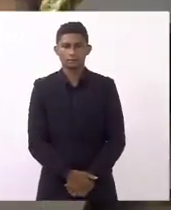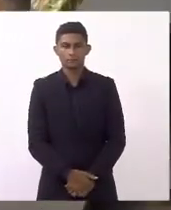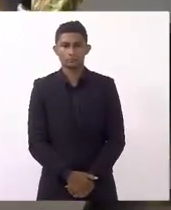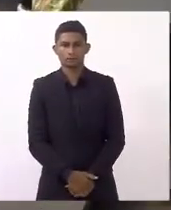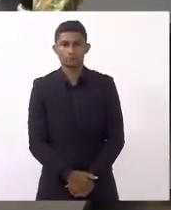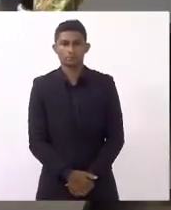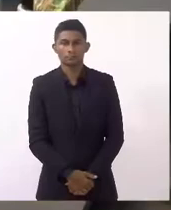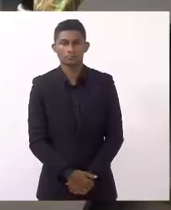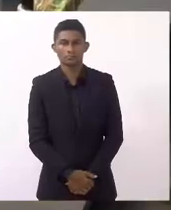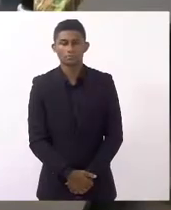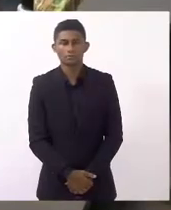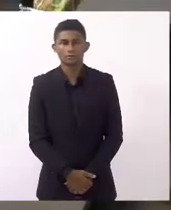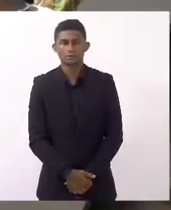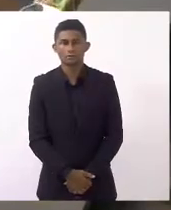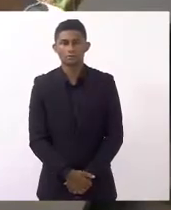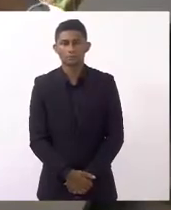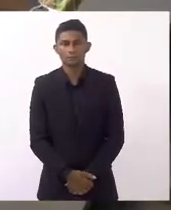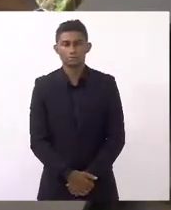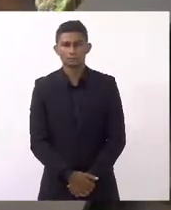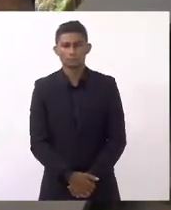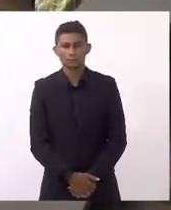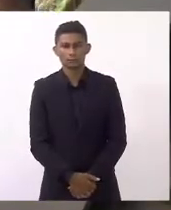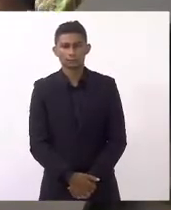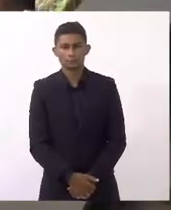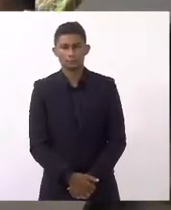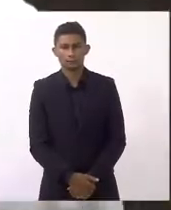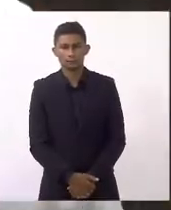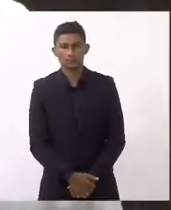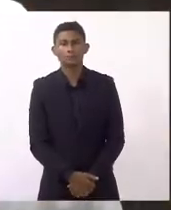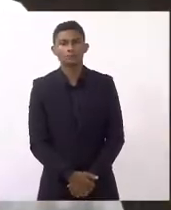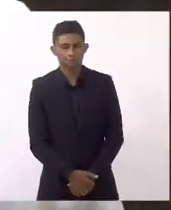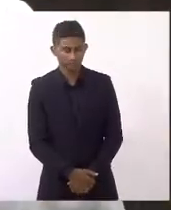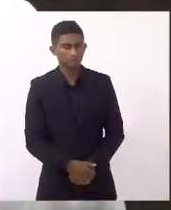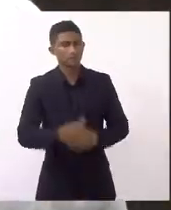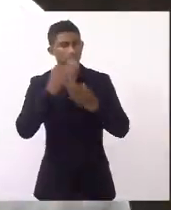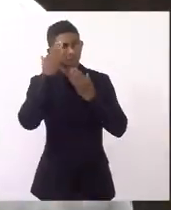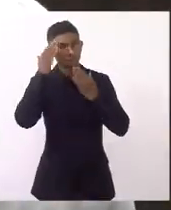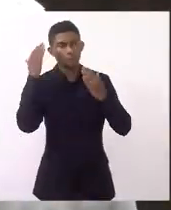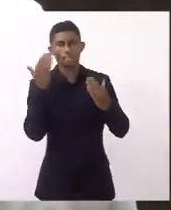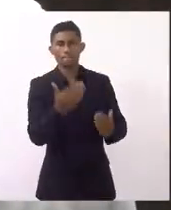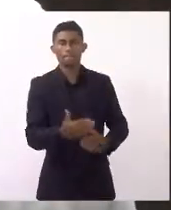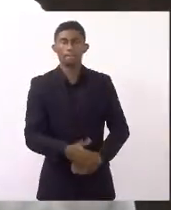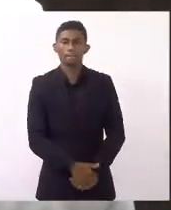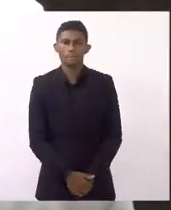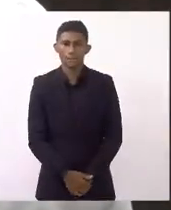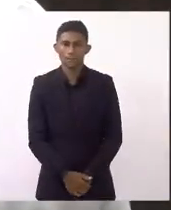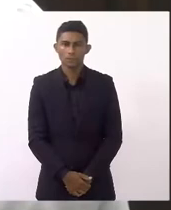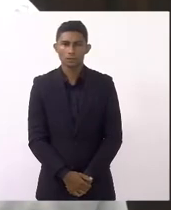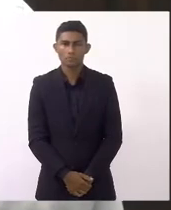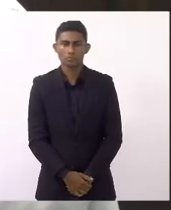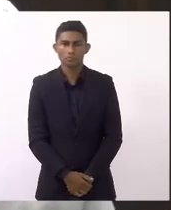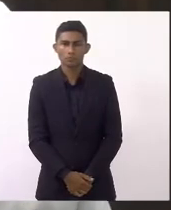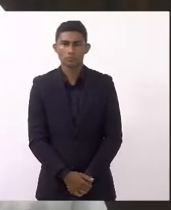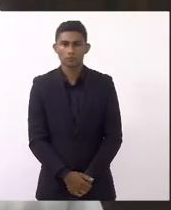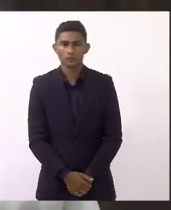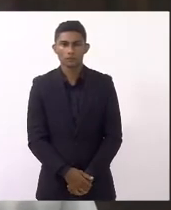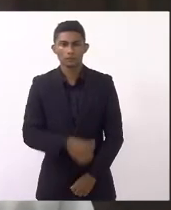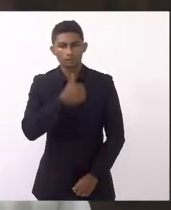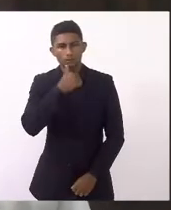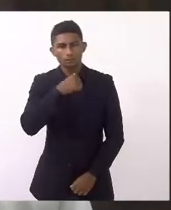E aí é muito obrigada Oi